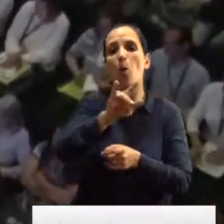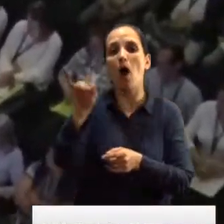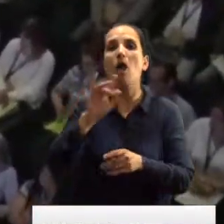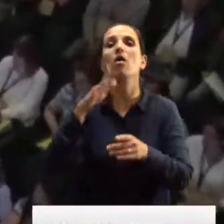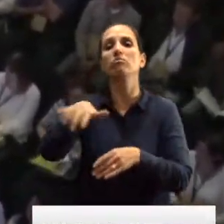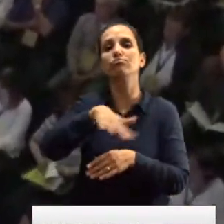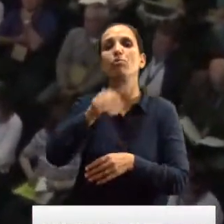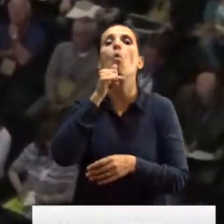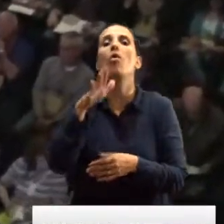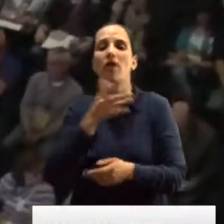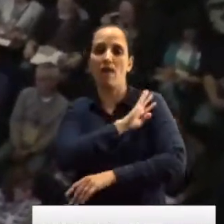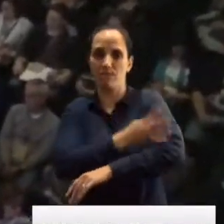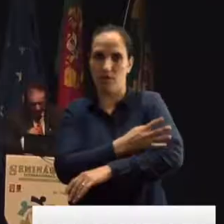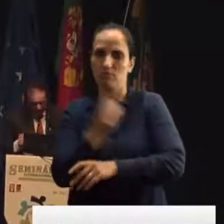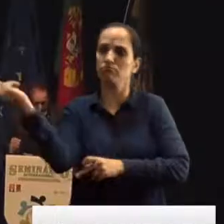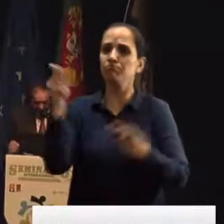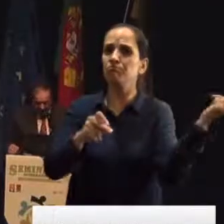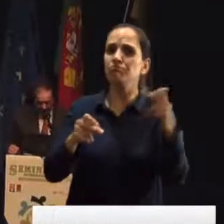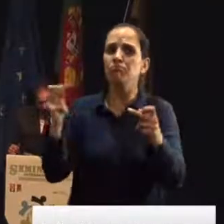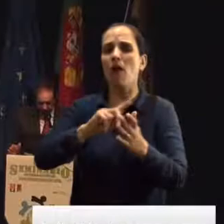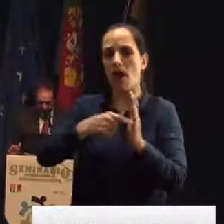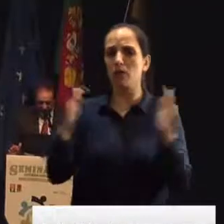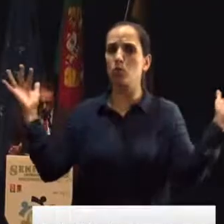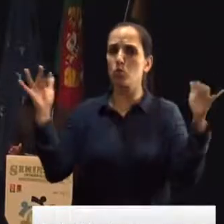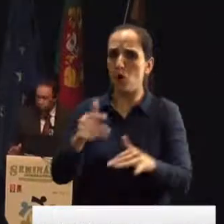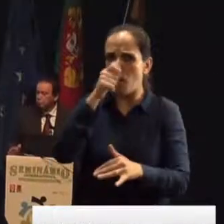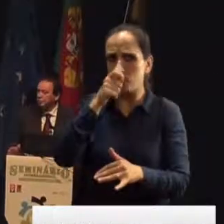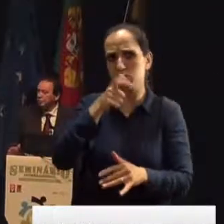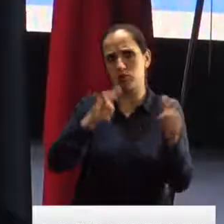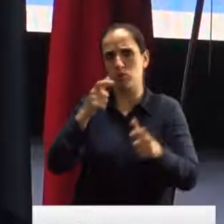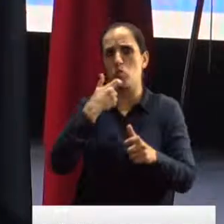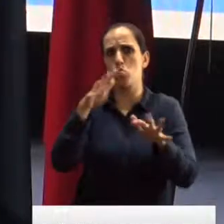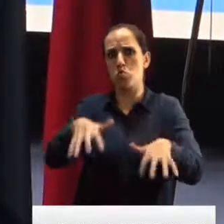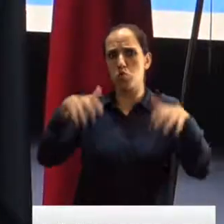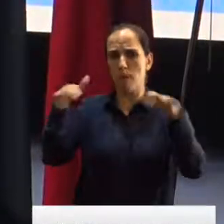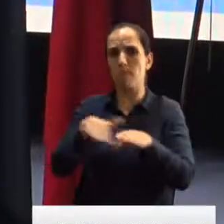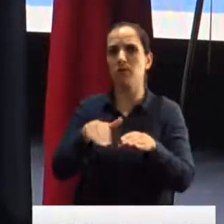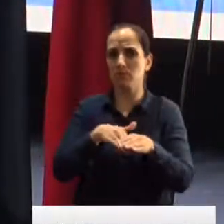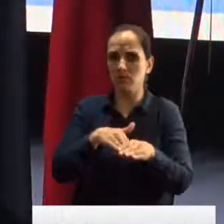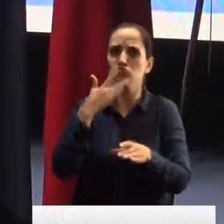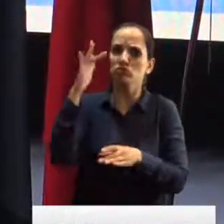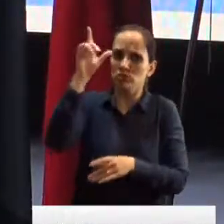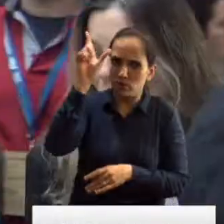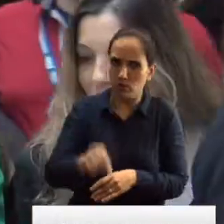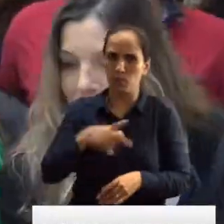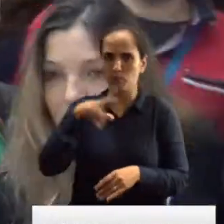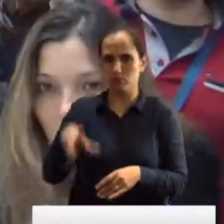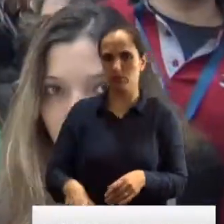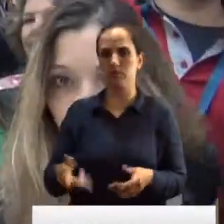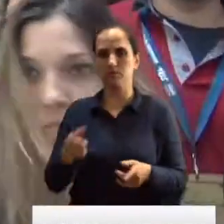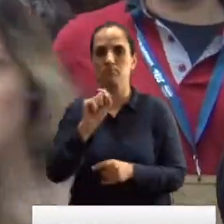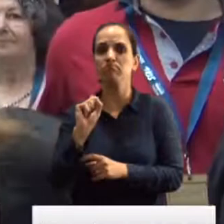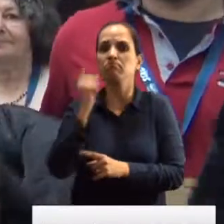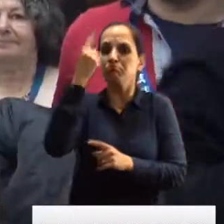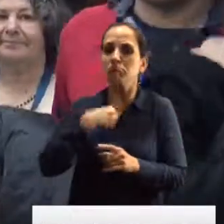Aveiro. O evento trouxe à cidade e ao concelho largas centenas de congressistas nacionais e estrangeiros. Nós, desde o primeiro momento em que